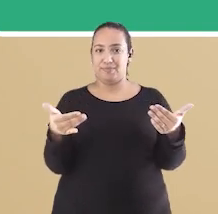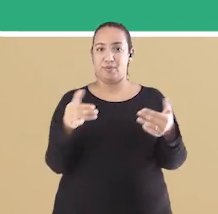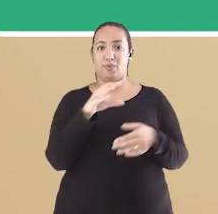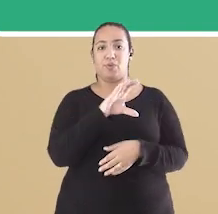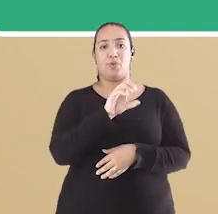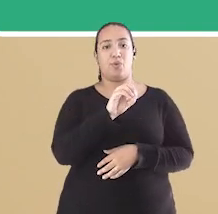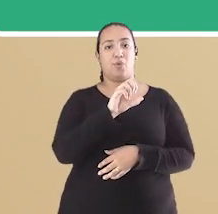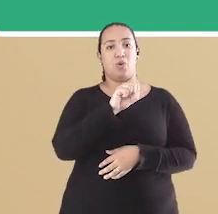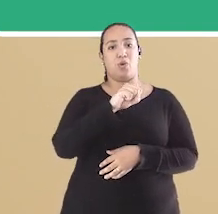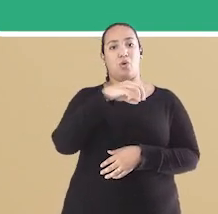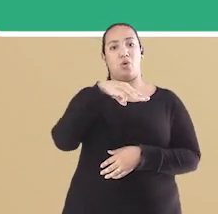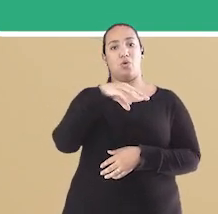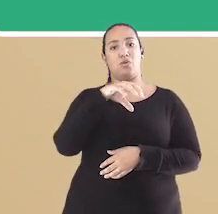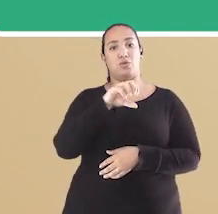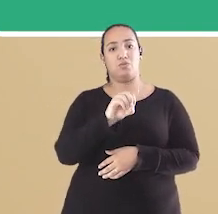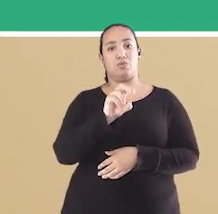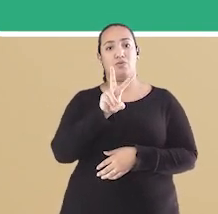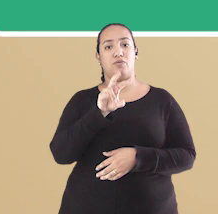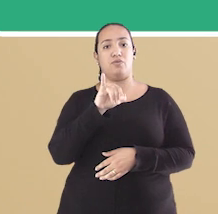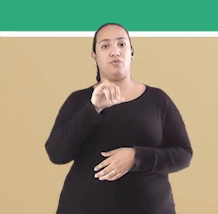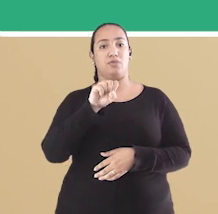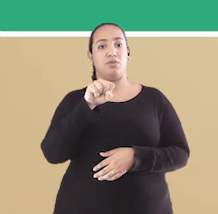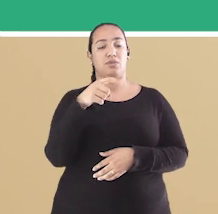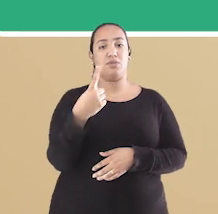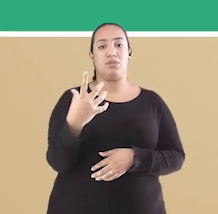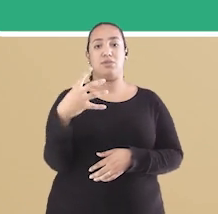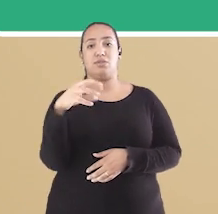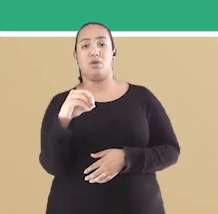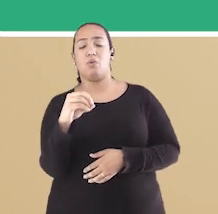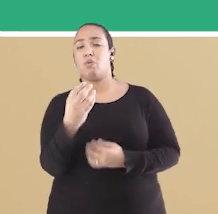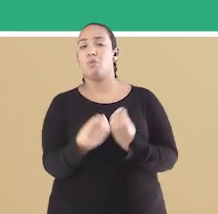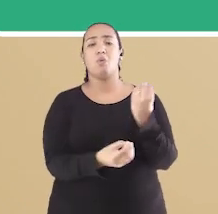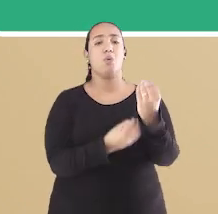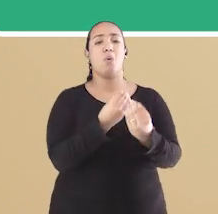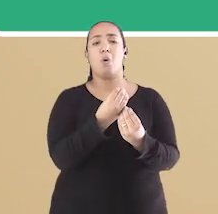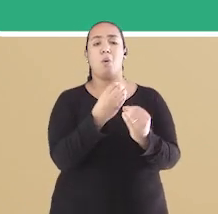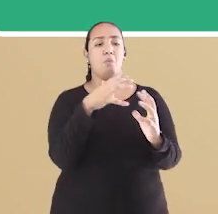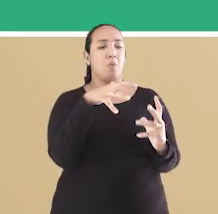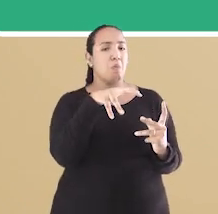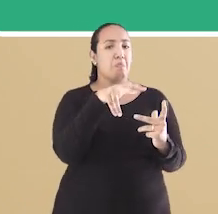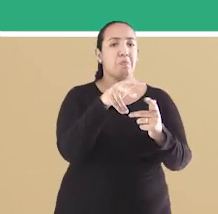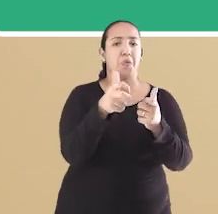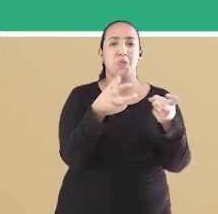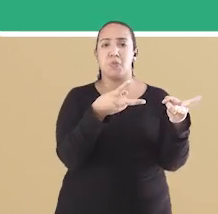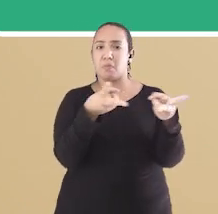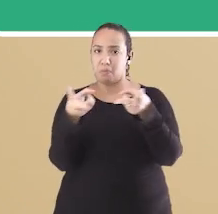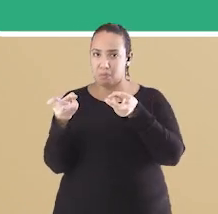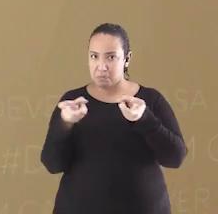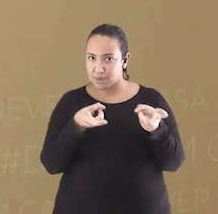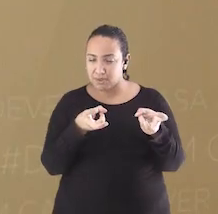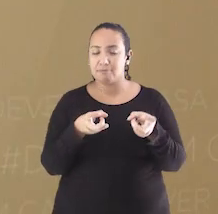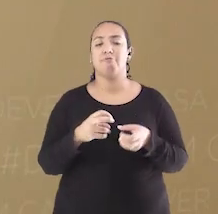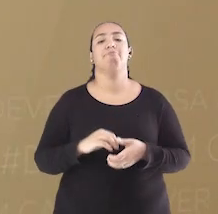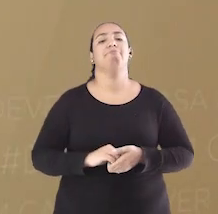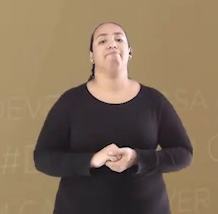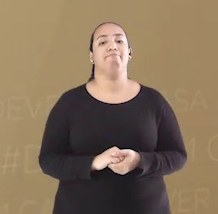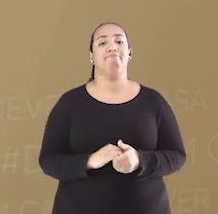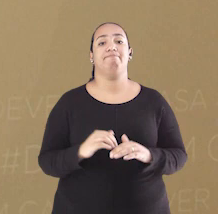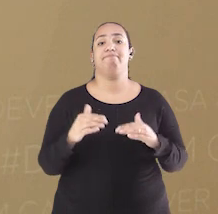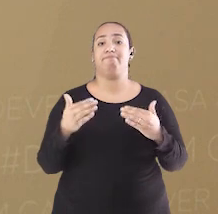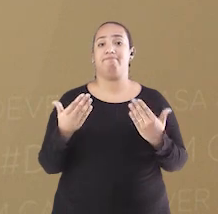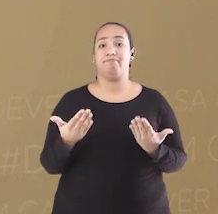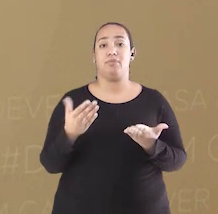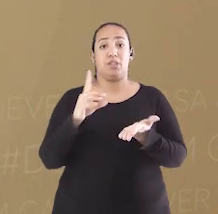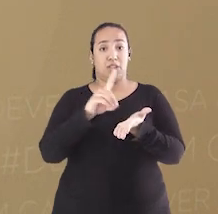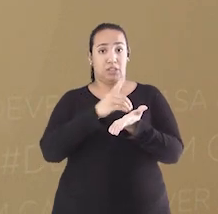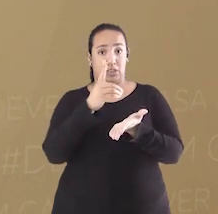uma maneira ou modo de compreender a vida, a realidade, uma visão ampla, digamos assim. O